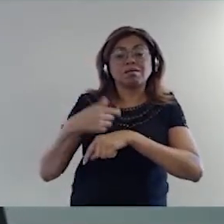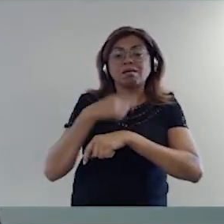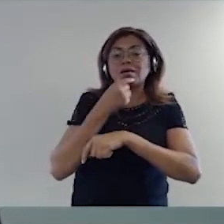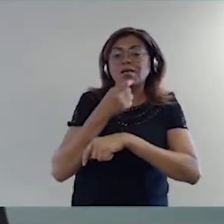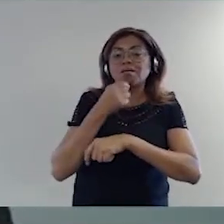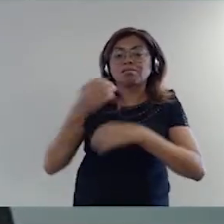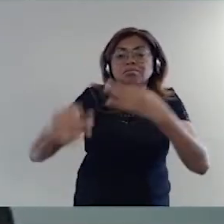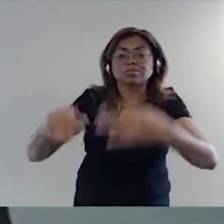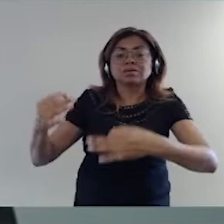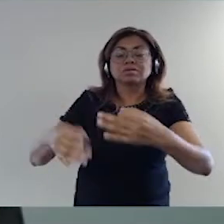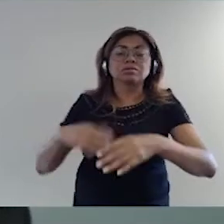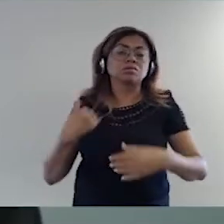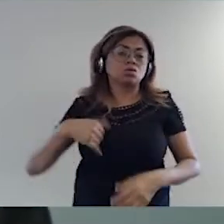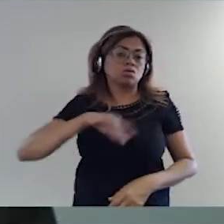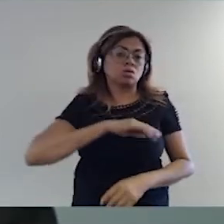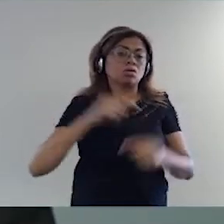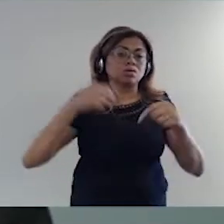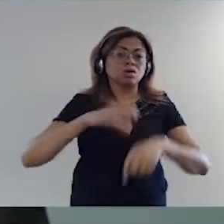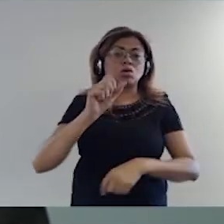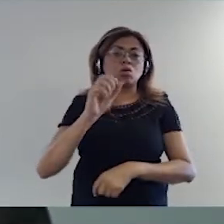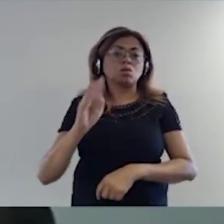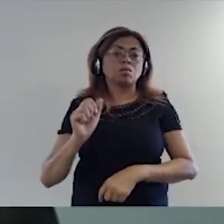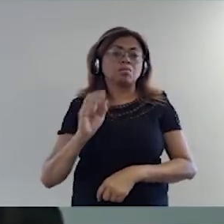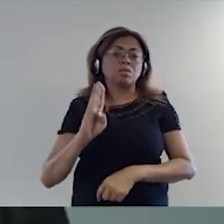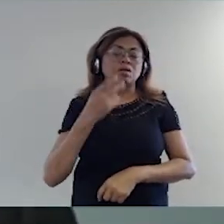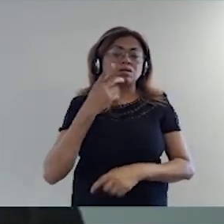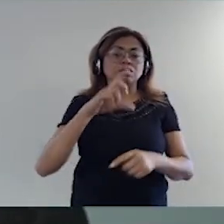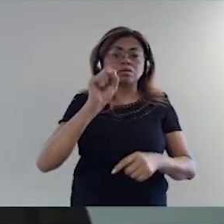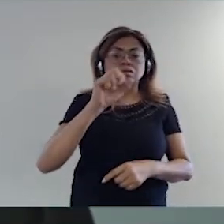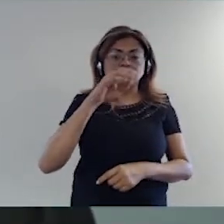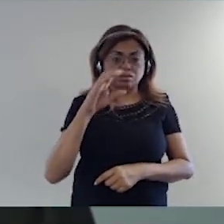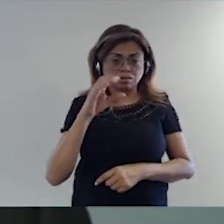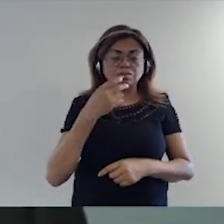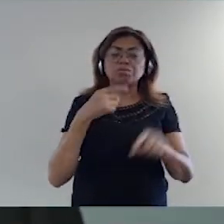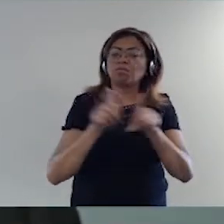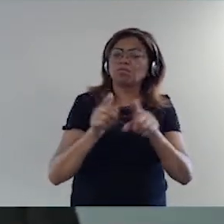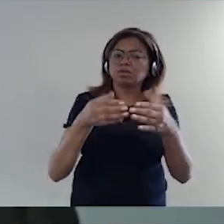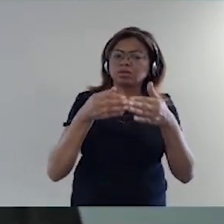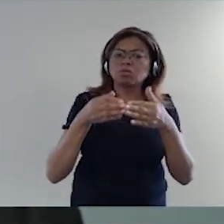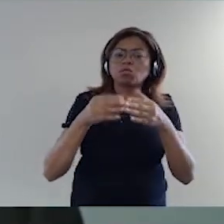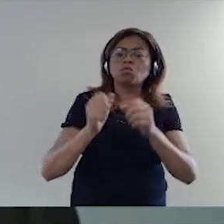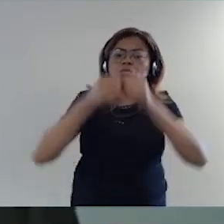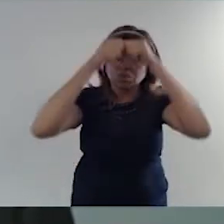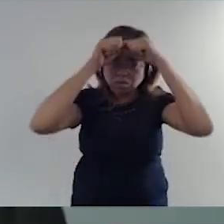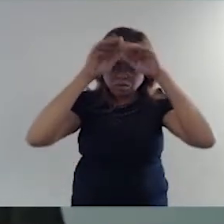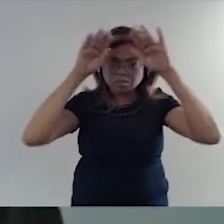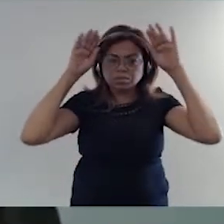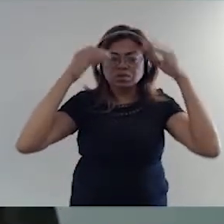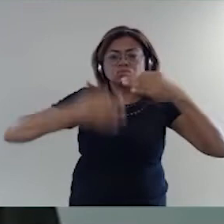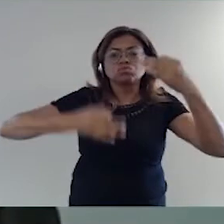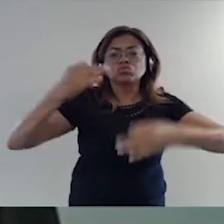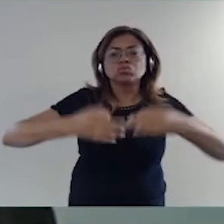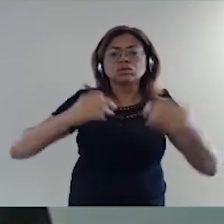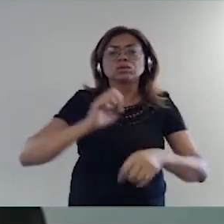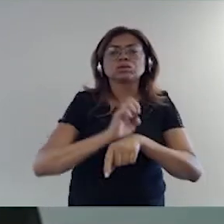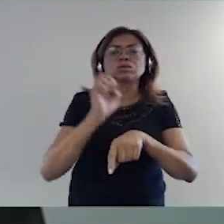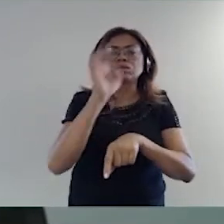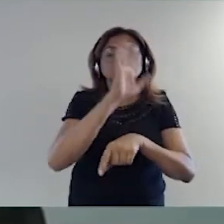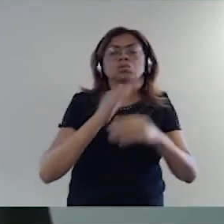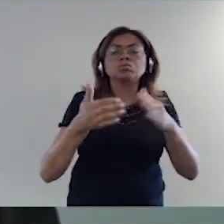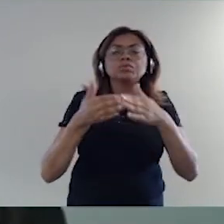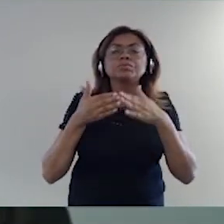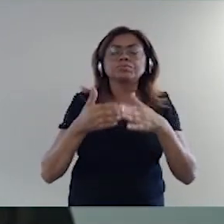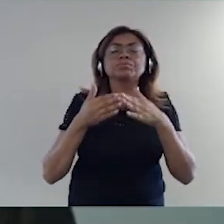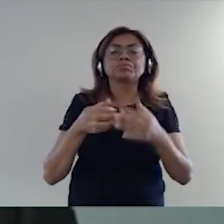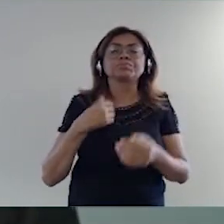aqui na OAB Santa Catarina fizemos um grande movimento. Na OAB, no Tribunal de Justiça Catarinense, na Justiça Estadual, tivemos a sensibilidade